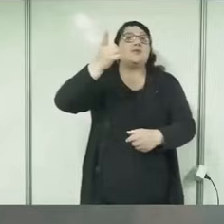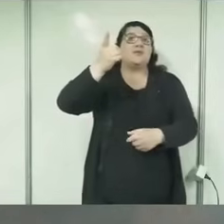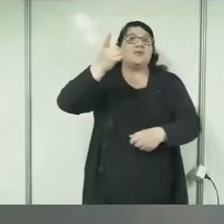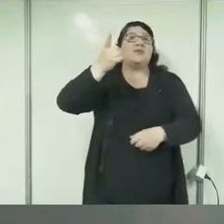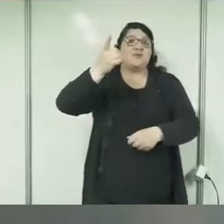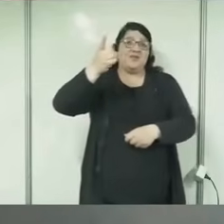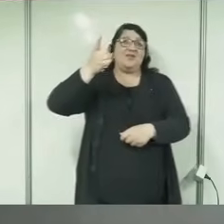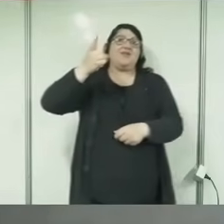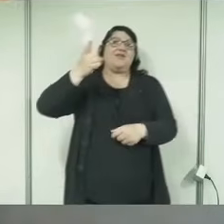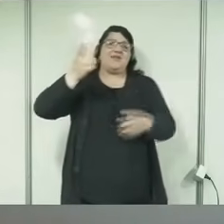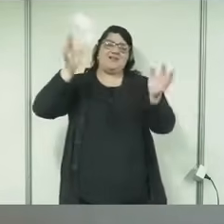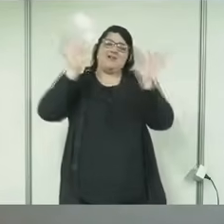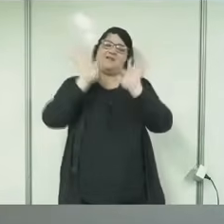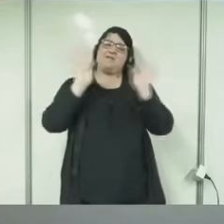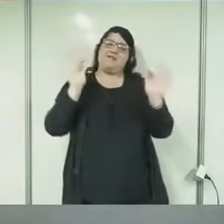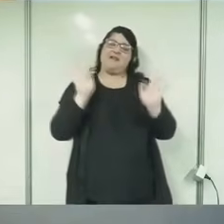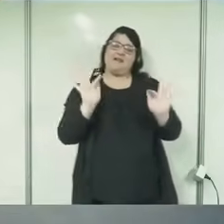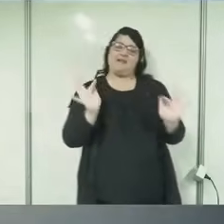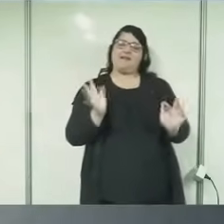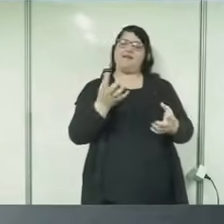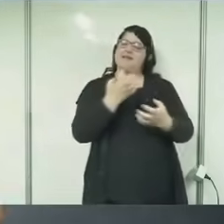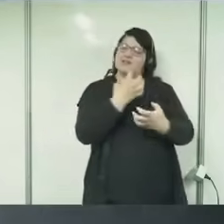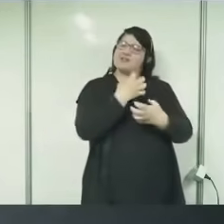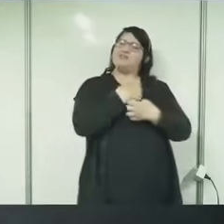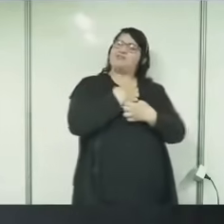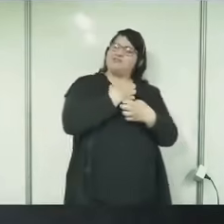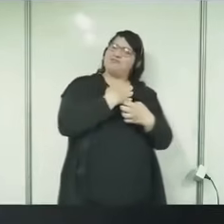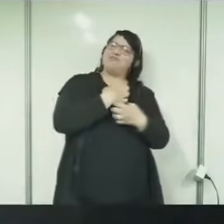de ser feliz.